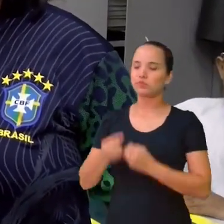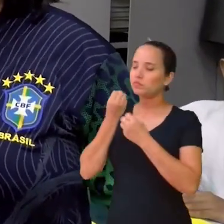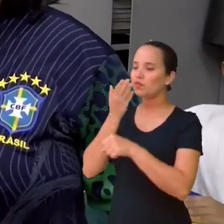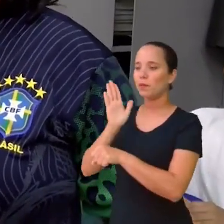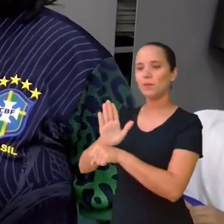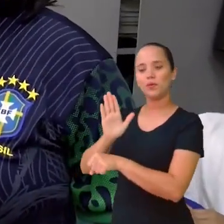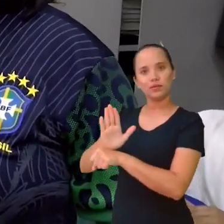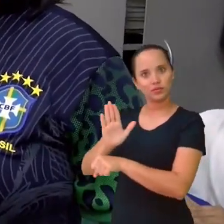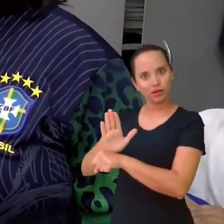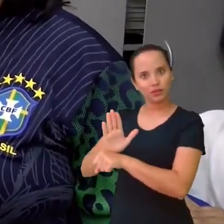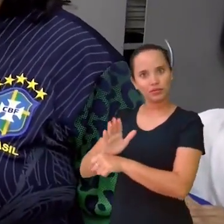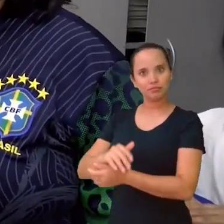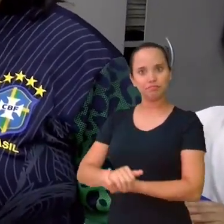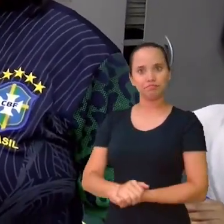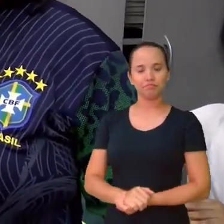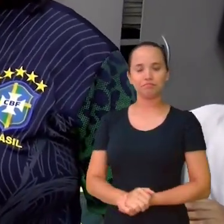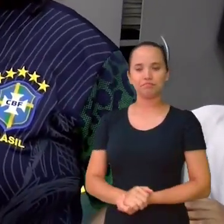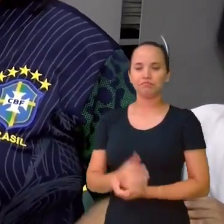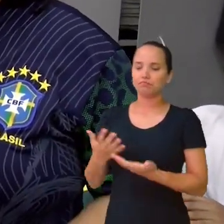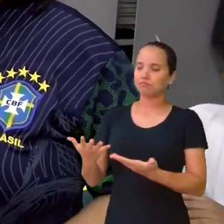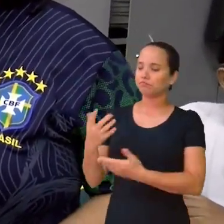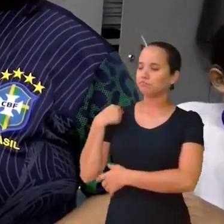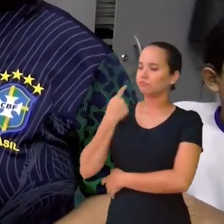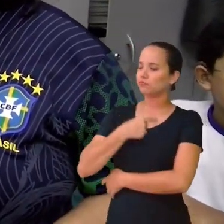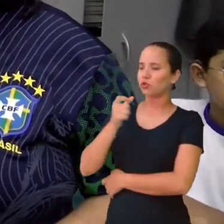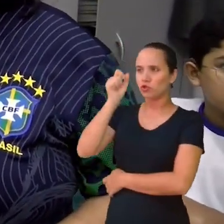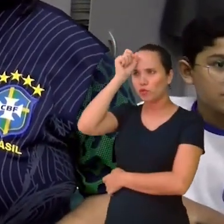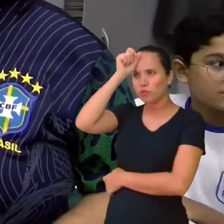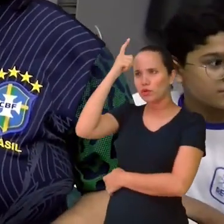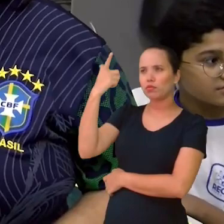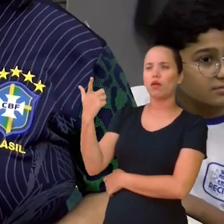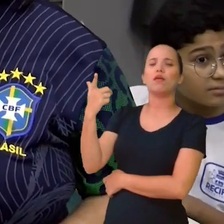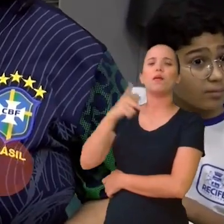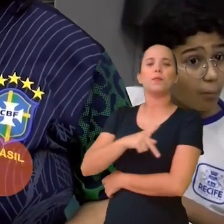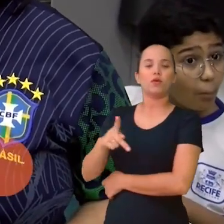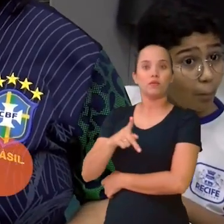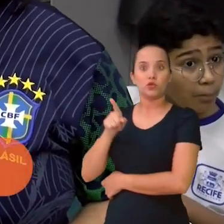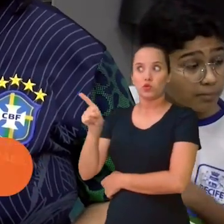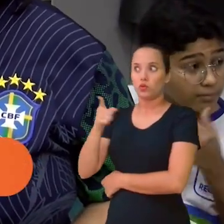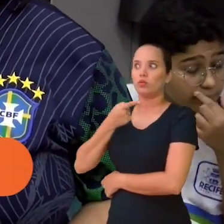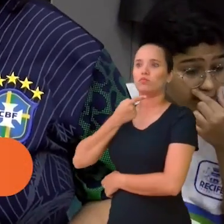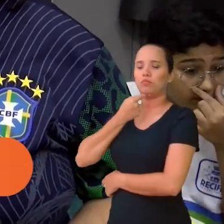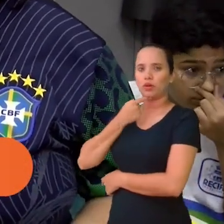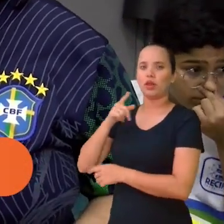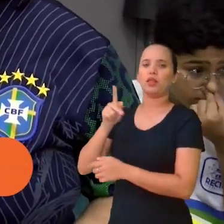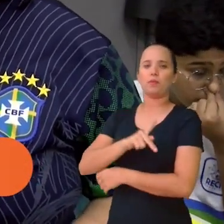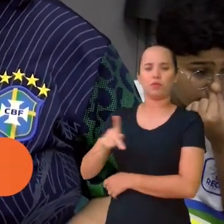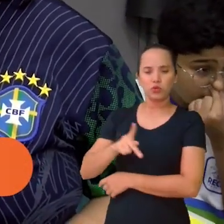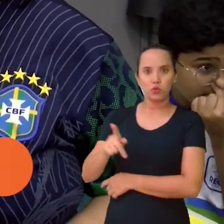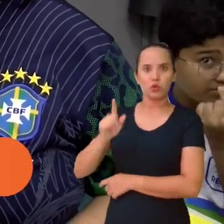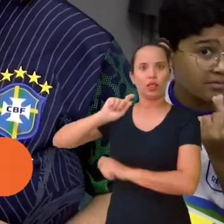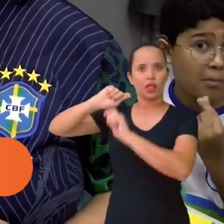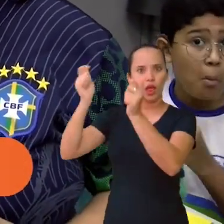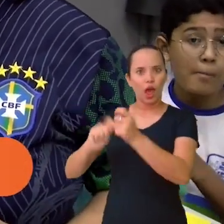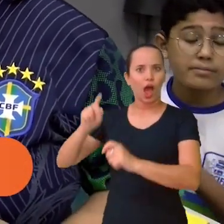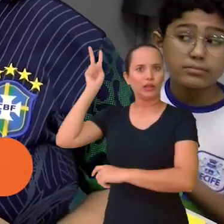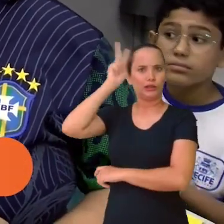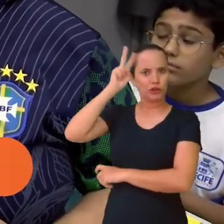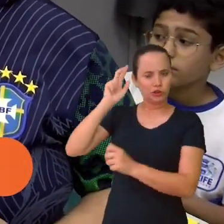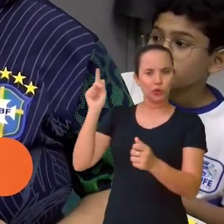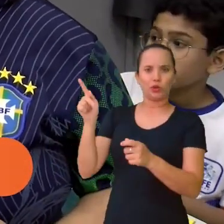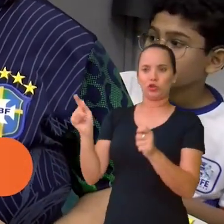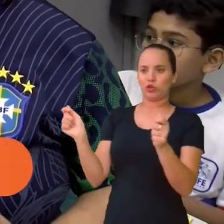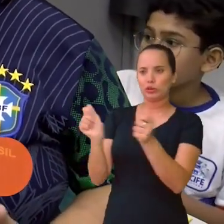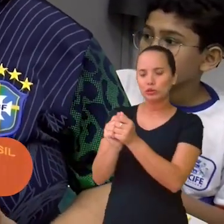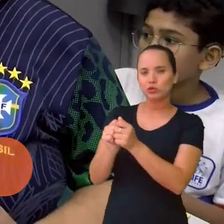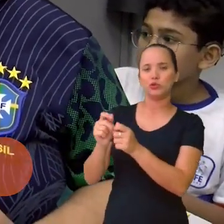tarde. A gente teve essa ideia, né? A professora Beth é professora de arte, professora de história, trabalha comigo. Eu